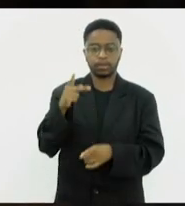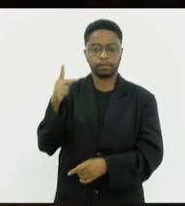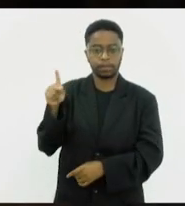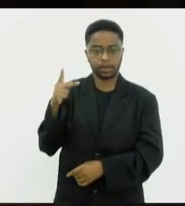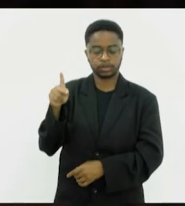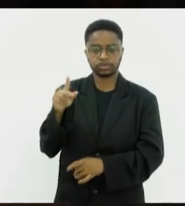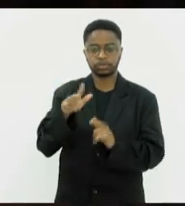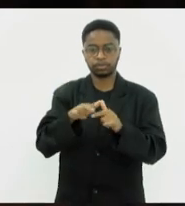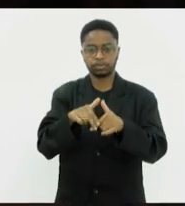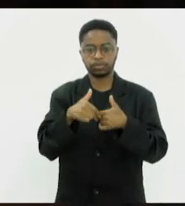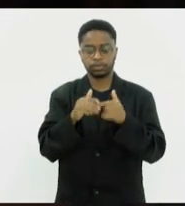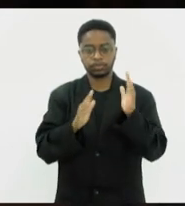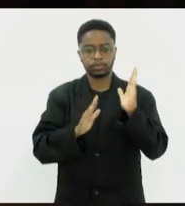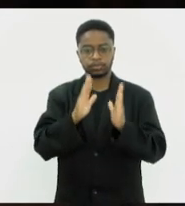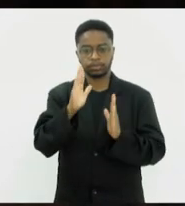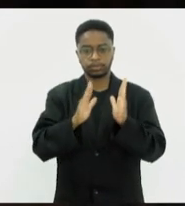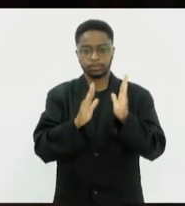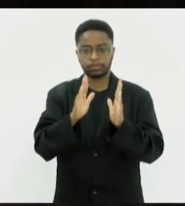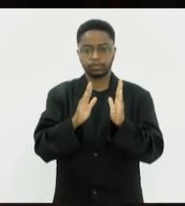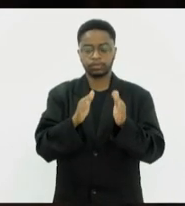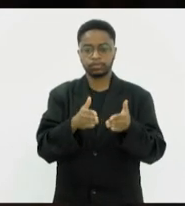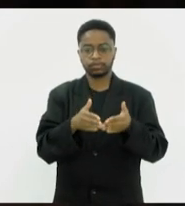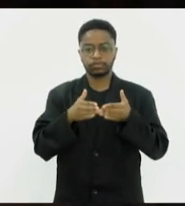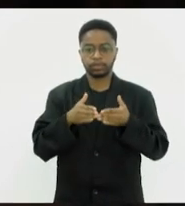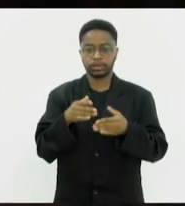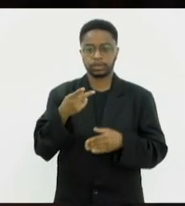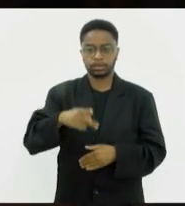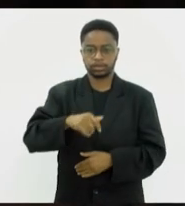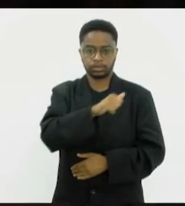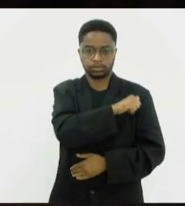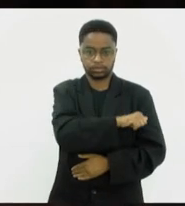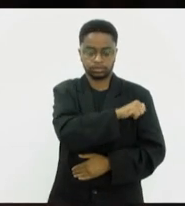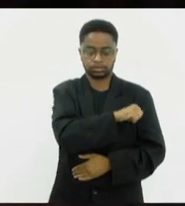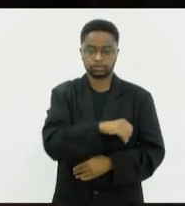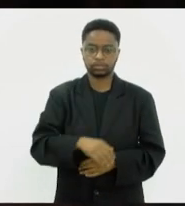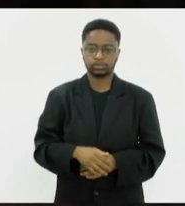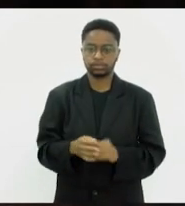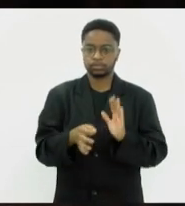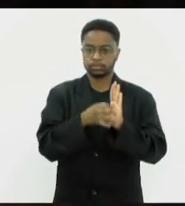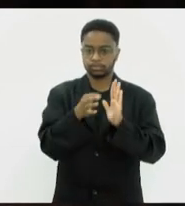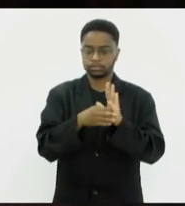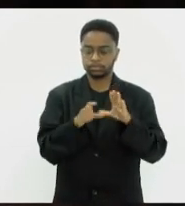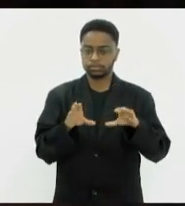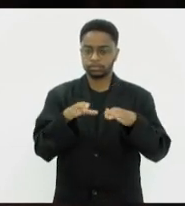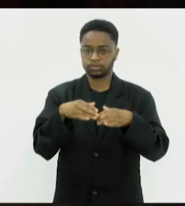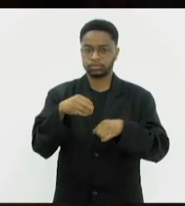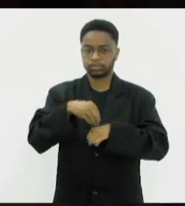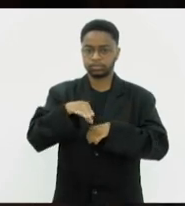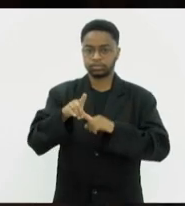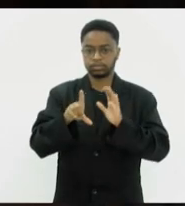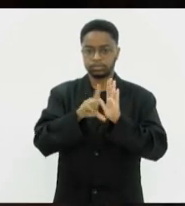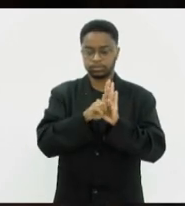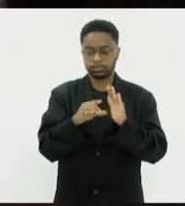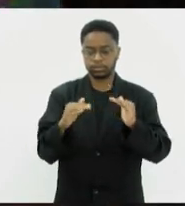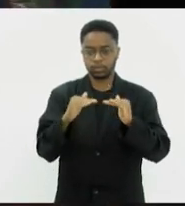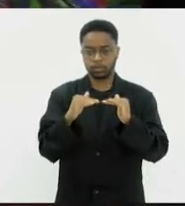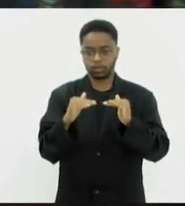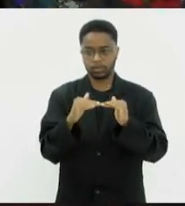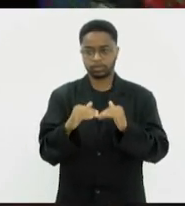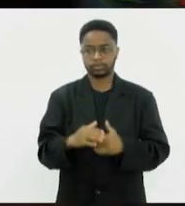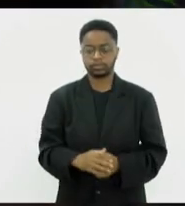em decorrência do período de defesa no Estado do Rio de Janeiro. Parecer da Comissão de Indicações Legislativas,